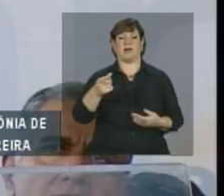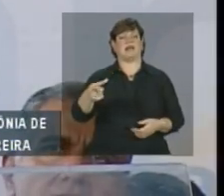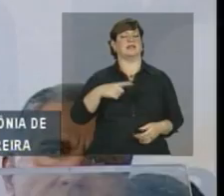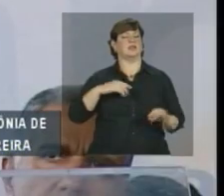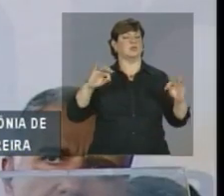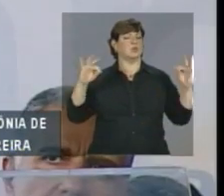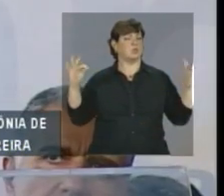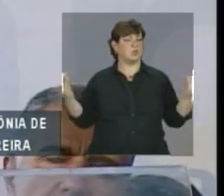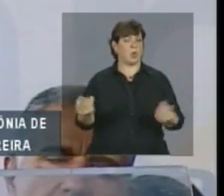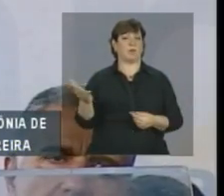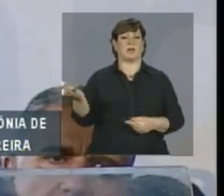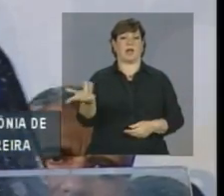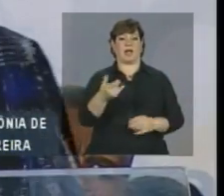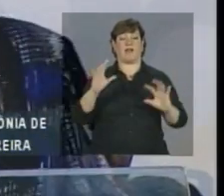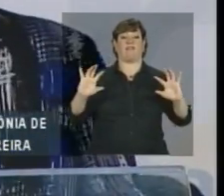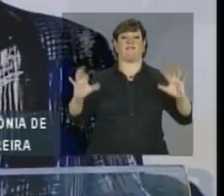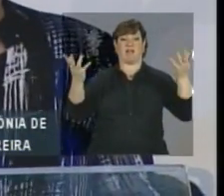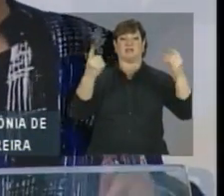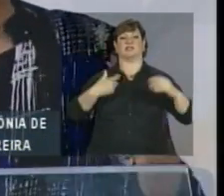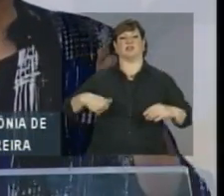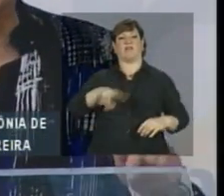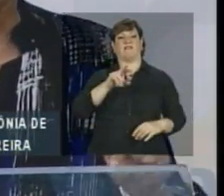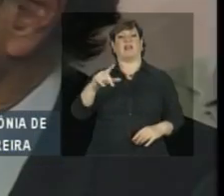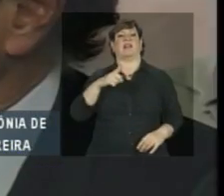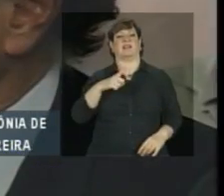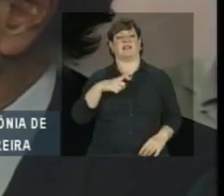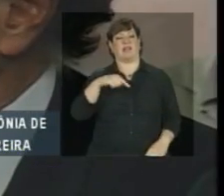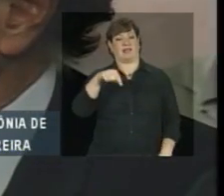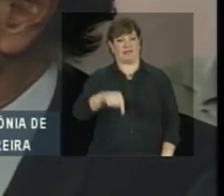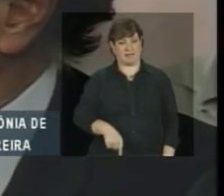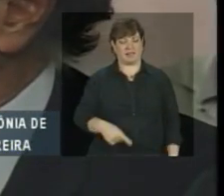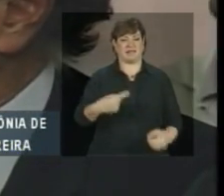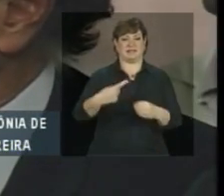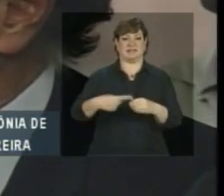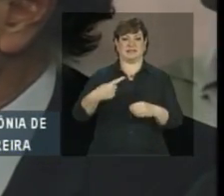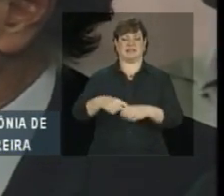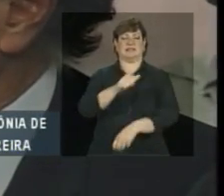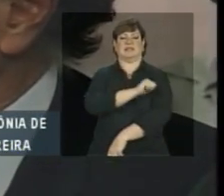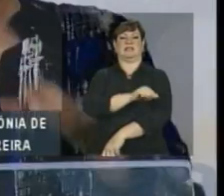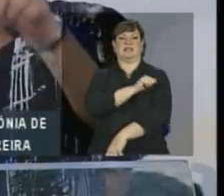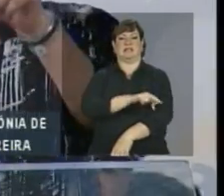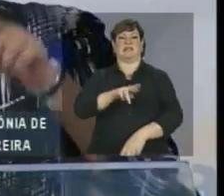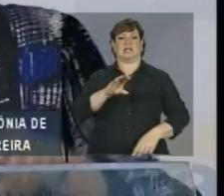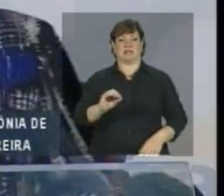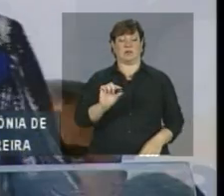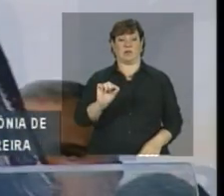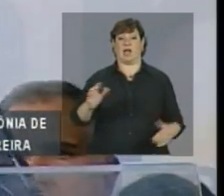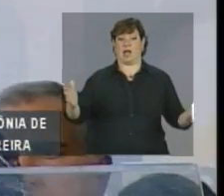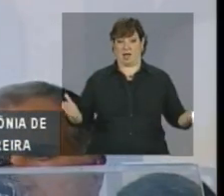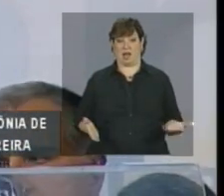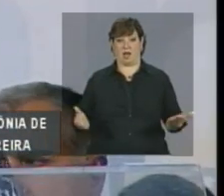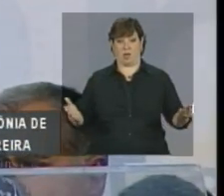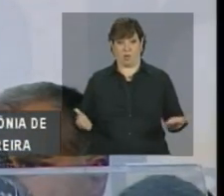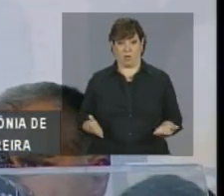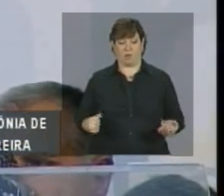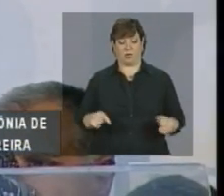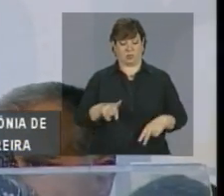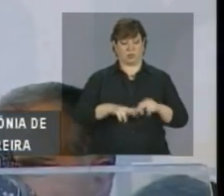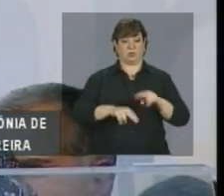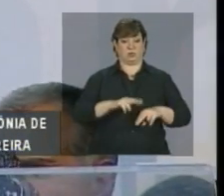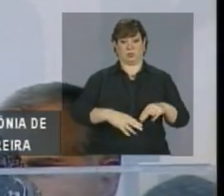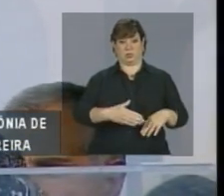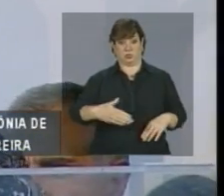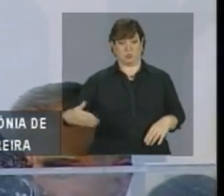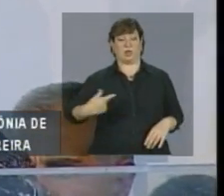grandes eventos que nós vamos ter aqui na cidade do Rio de Janeiro. Agora, em junho,